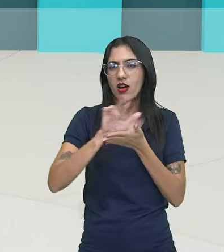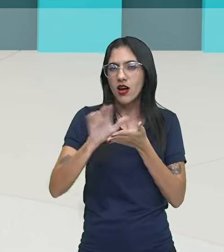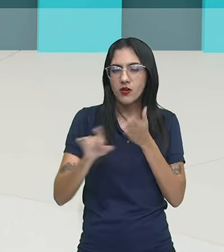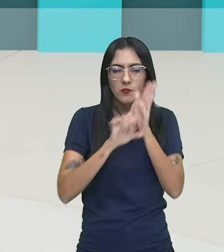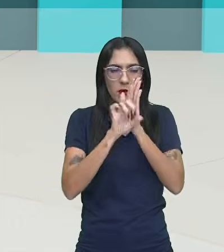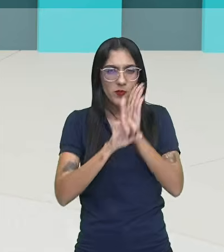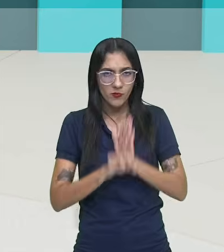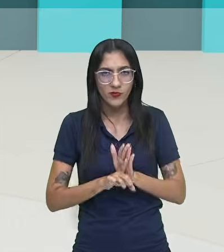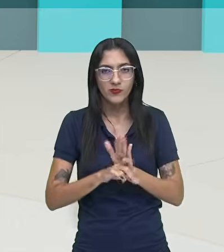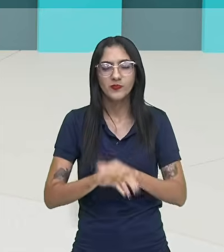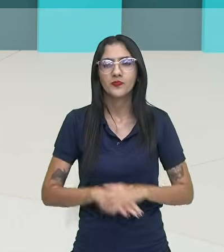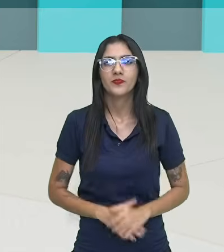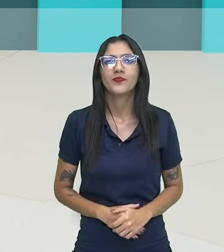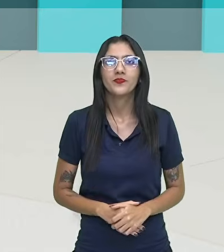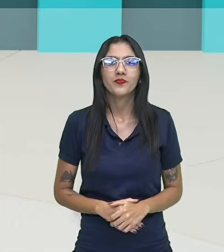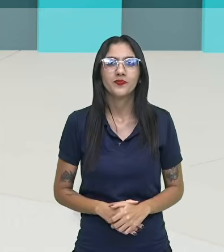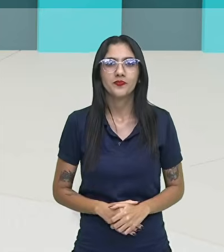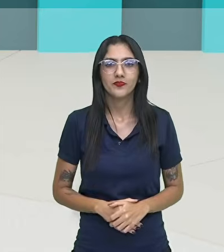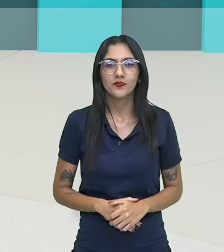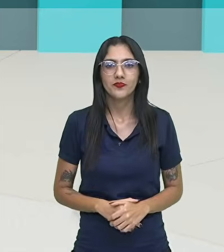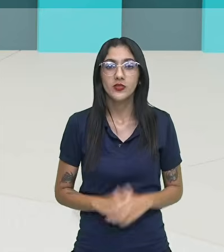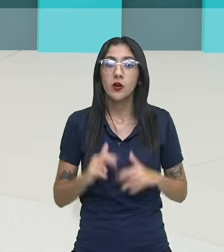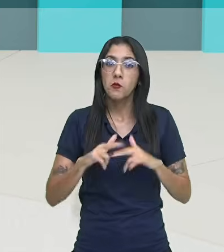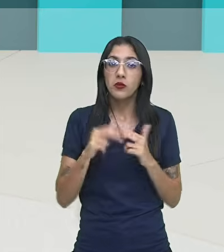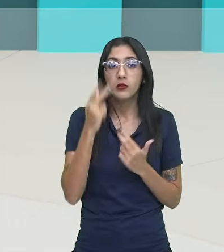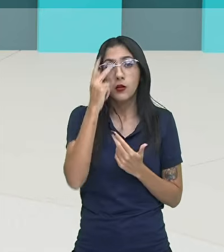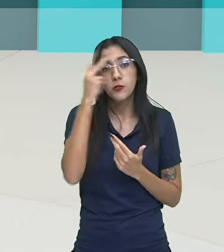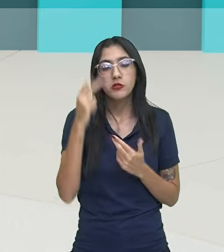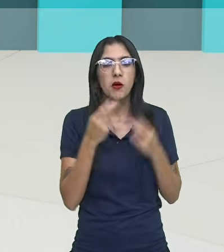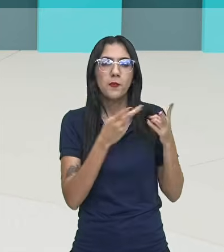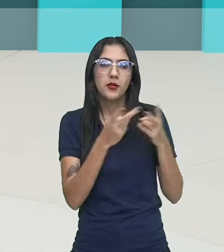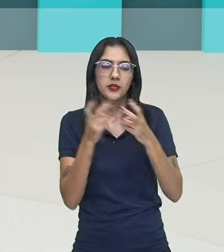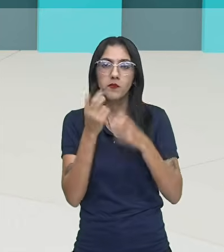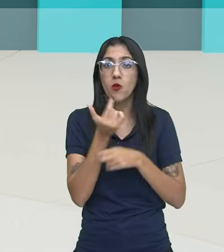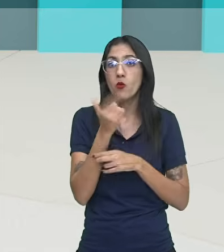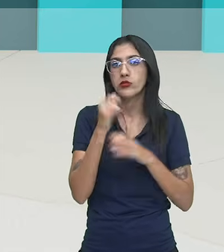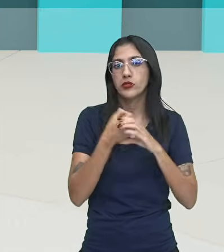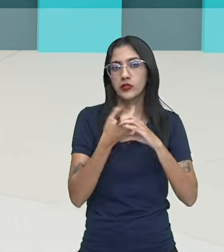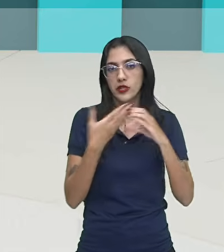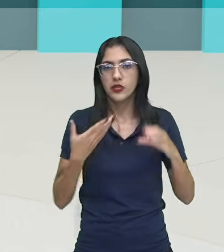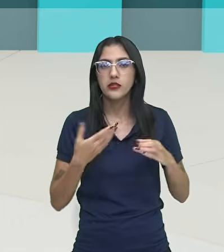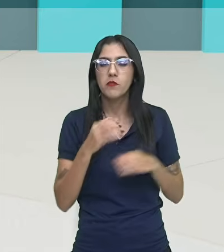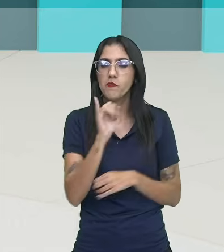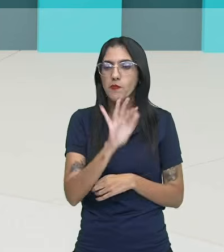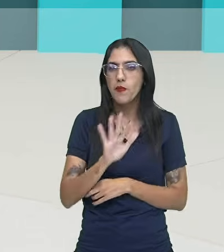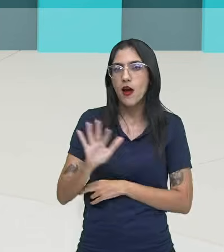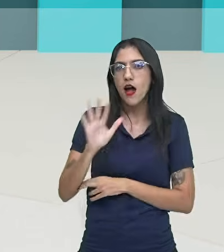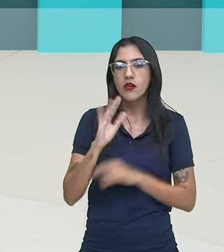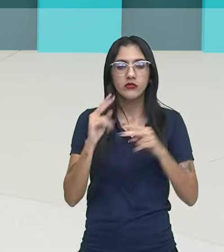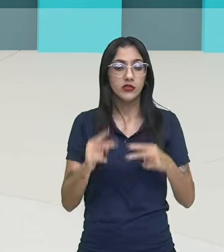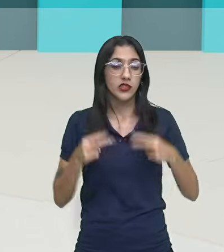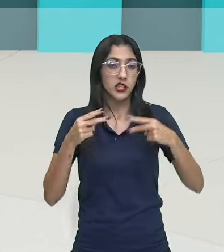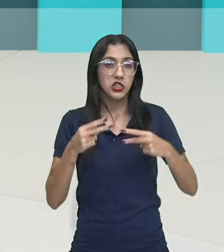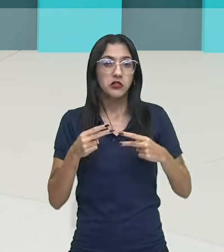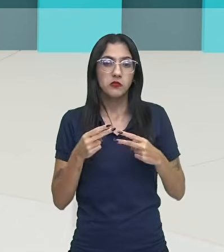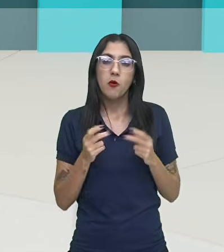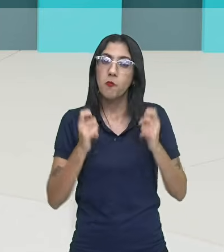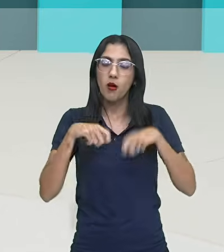bom? E aí, por isso que está dizendo que o leitor se depara com imagens, com links, os quais podem